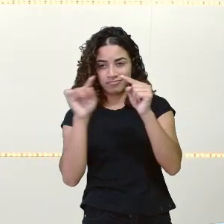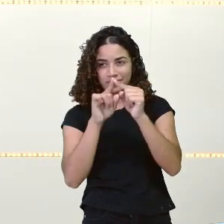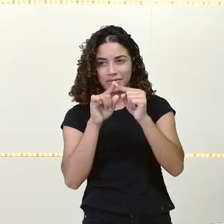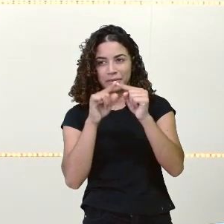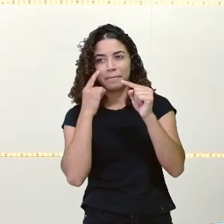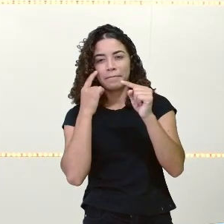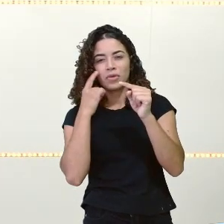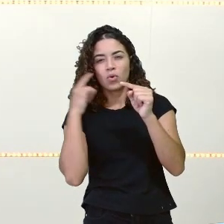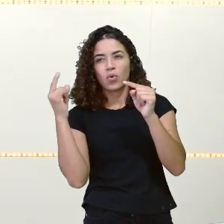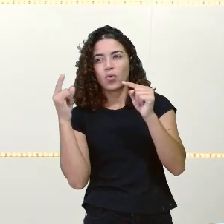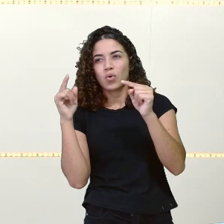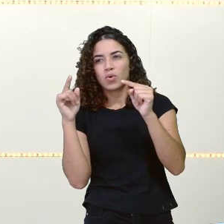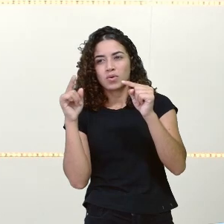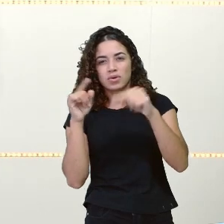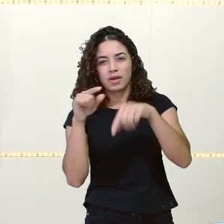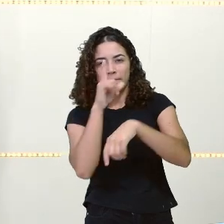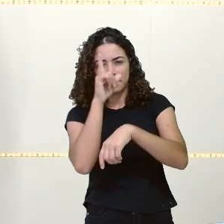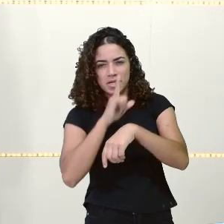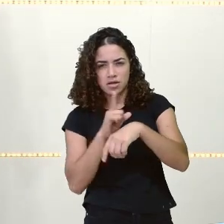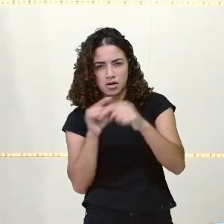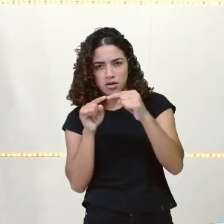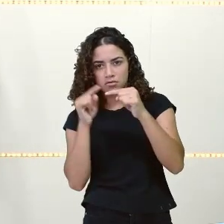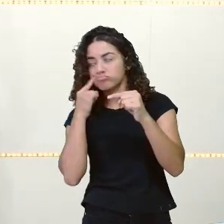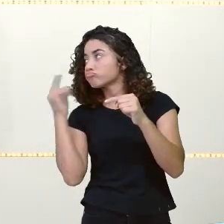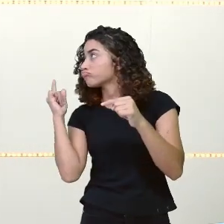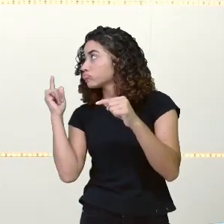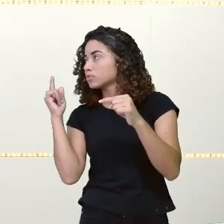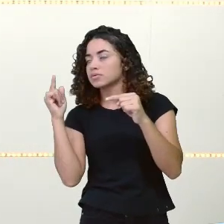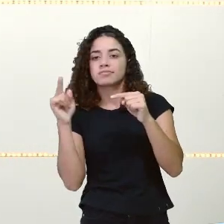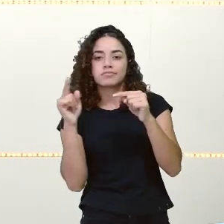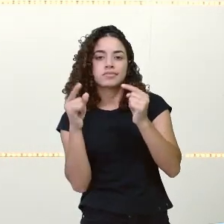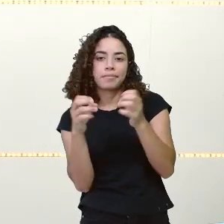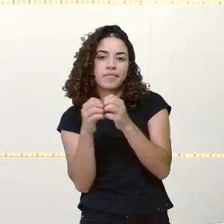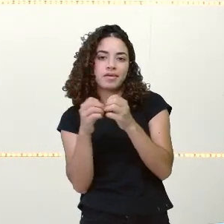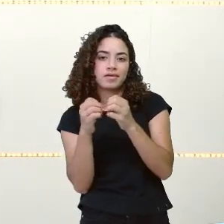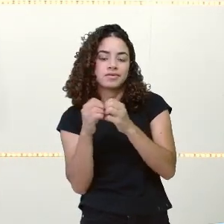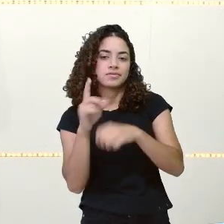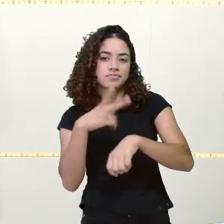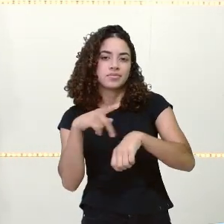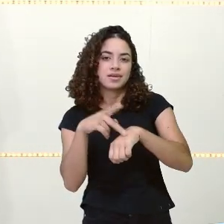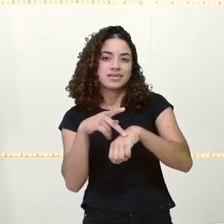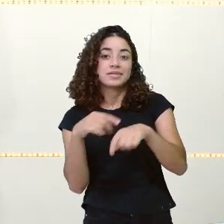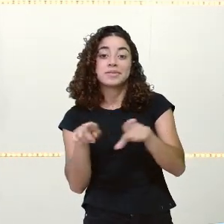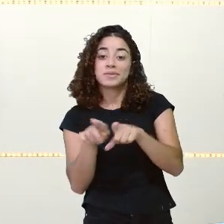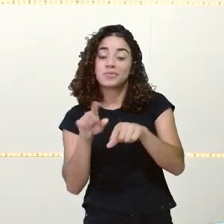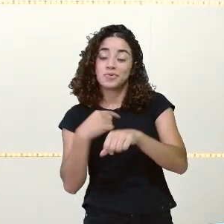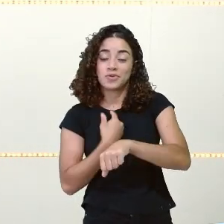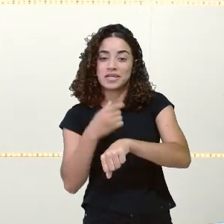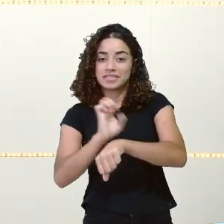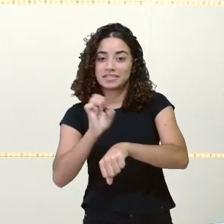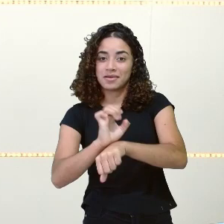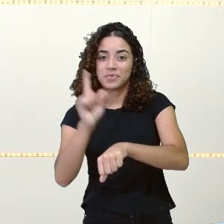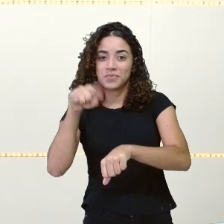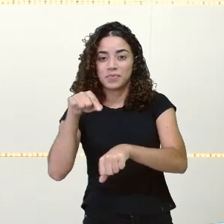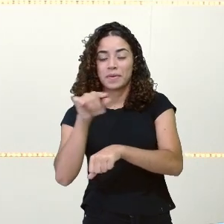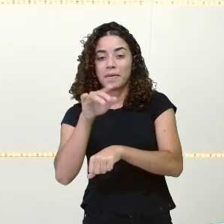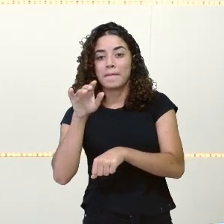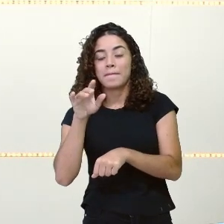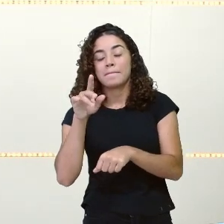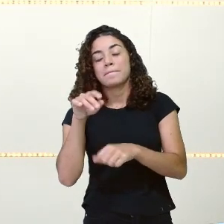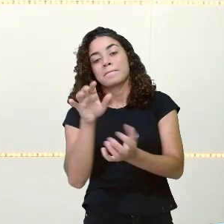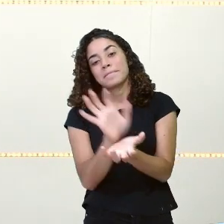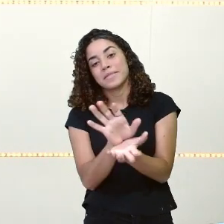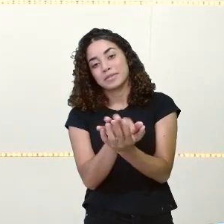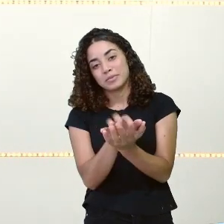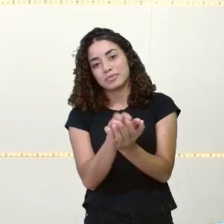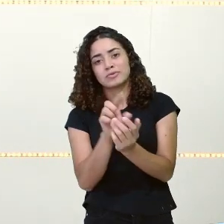linha, essas coresinhas aqui mais amarelas. Inclusive, pega o nosso estado, que é de Pernambuco. Então, a gente tem, olha, se